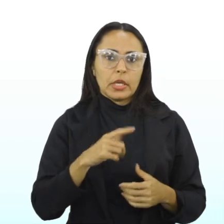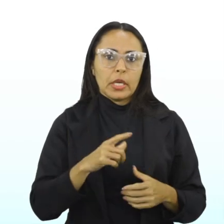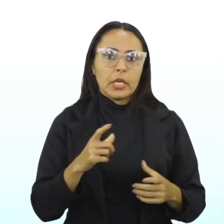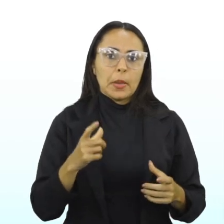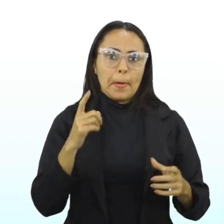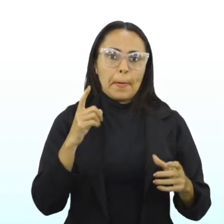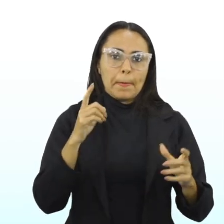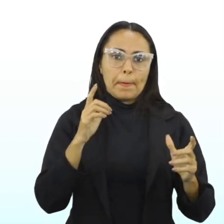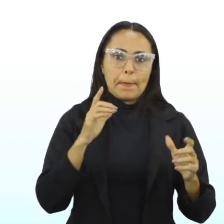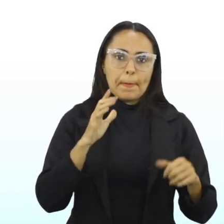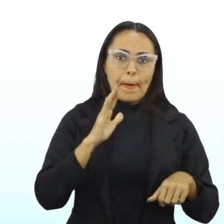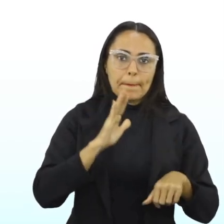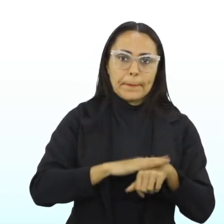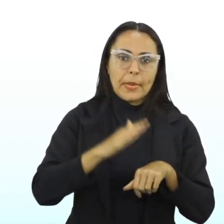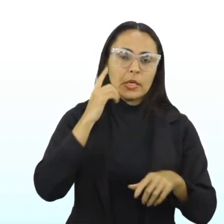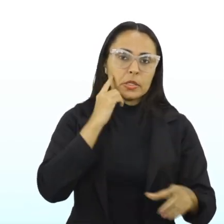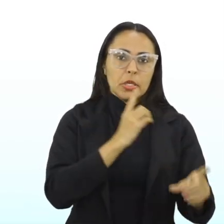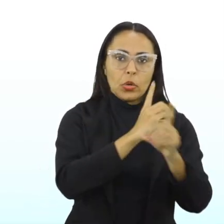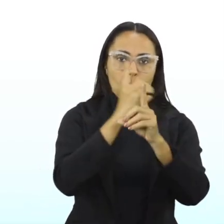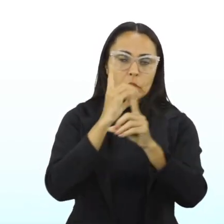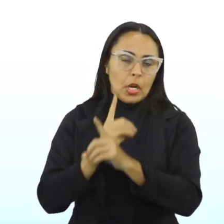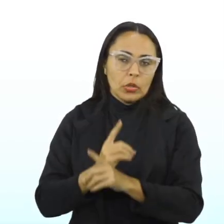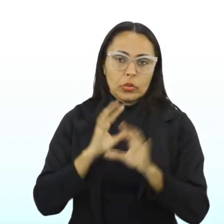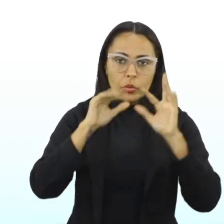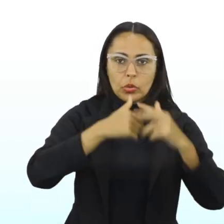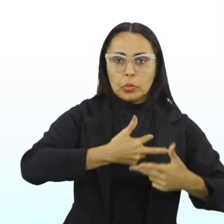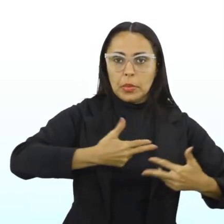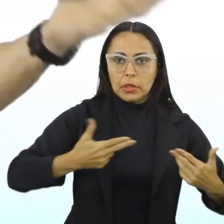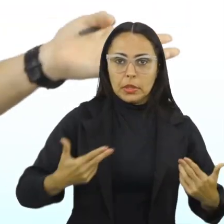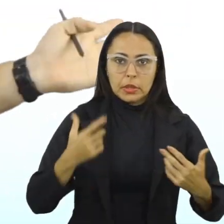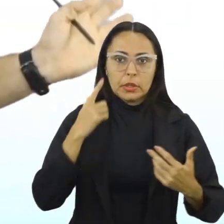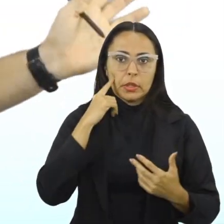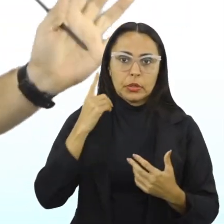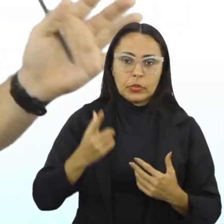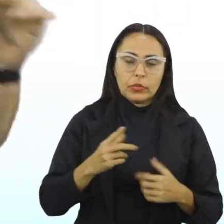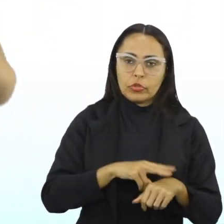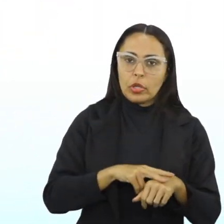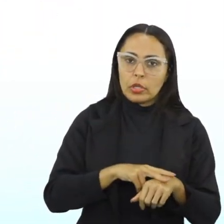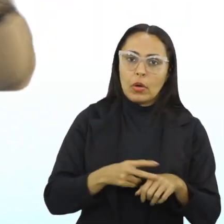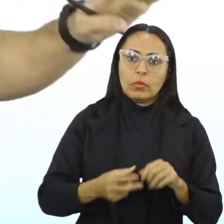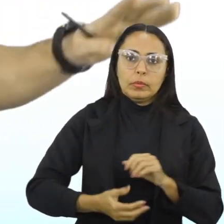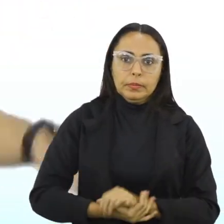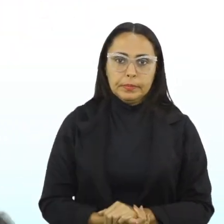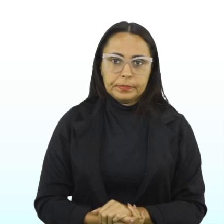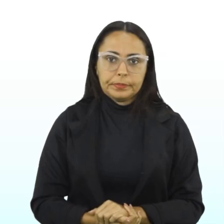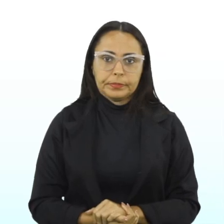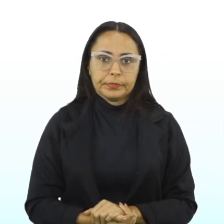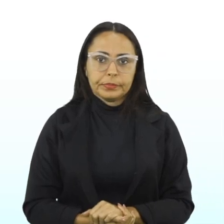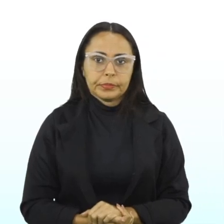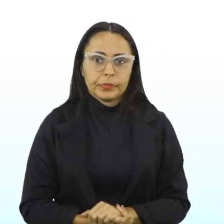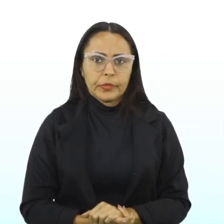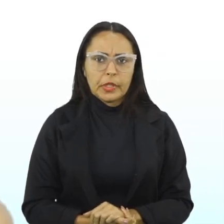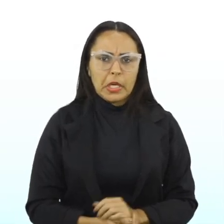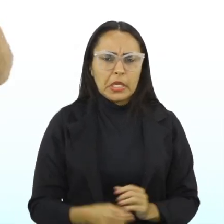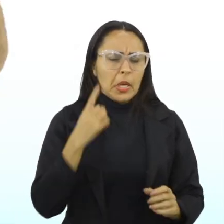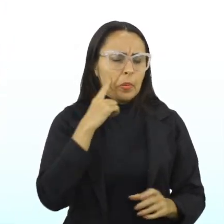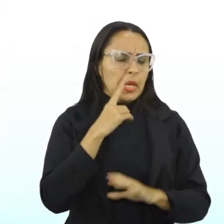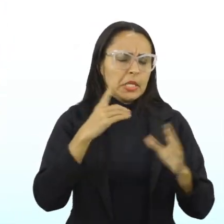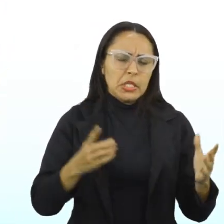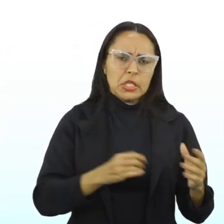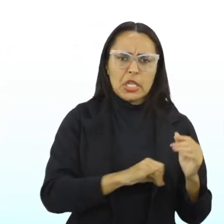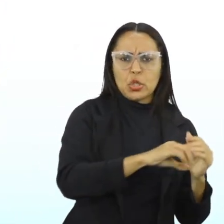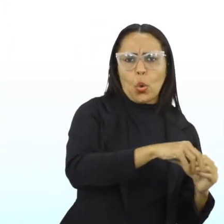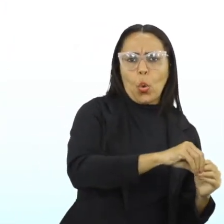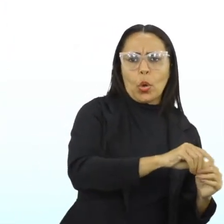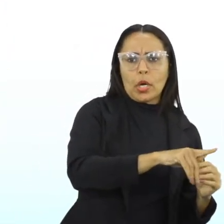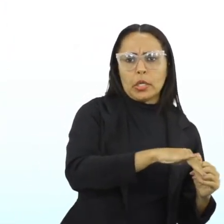composto mais encontrado do que no animal e não tem composto mais encontrado na vegetal. A água ganha para todo mundo. Independente se é inorgânico,